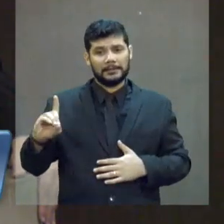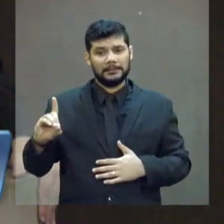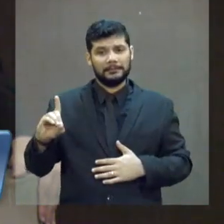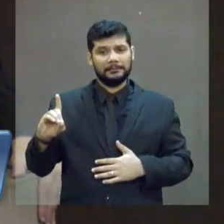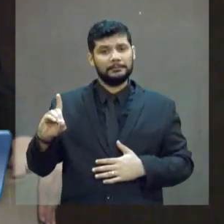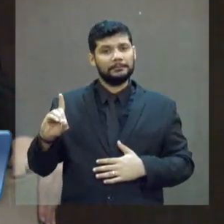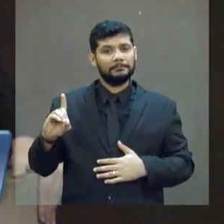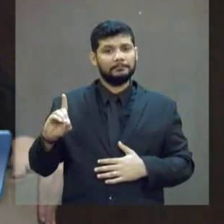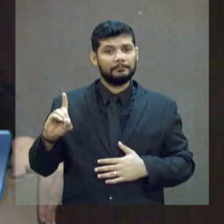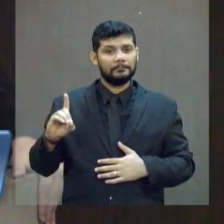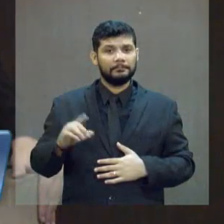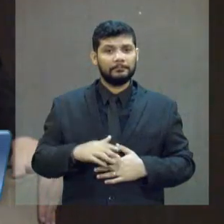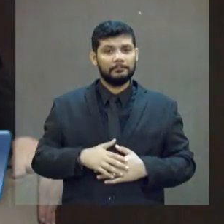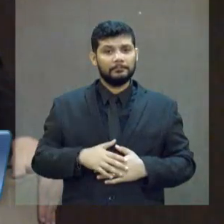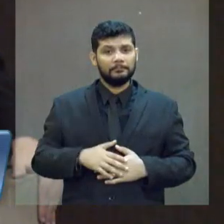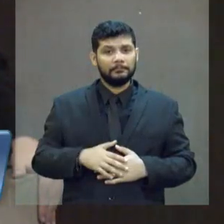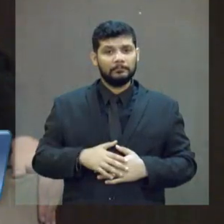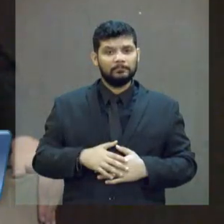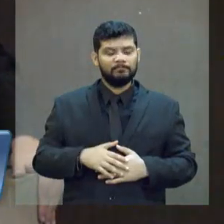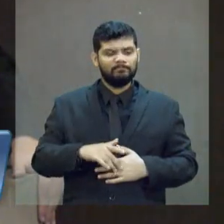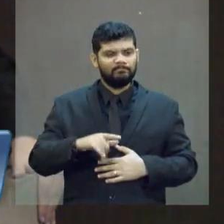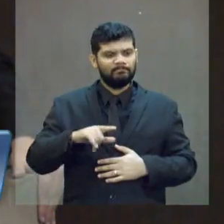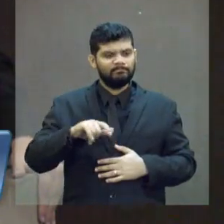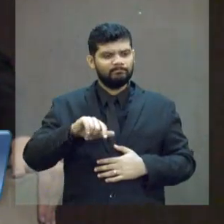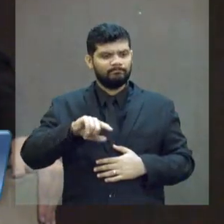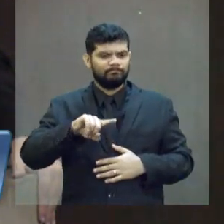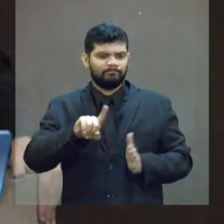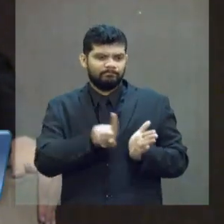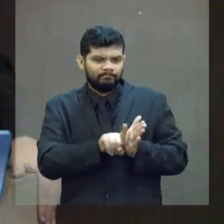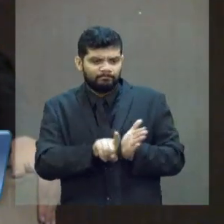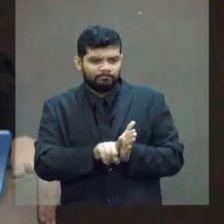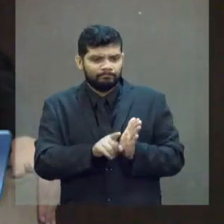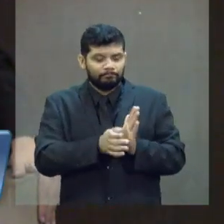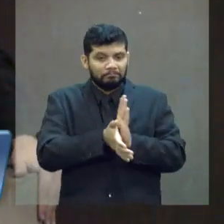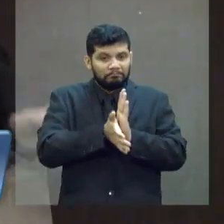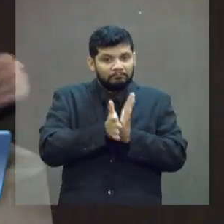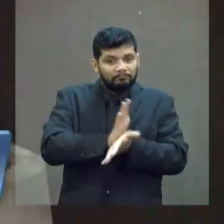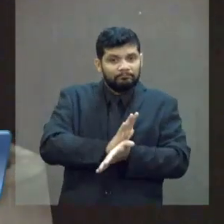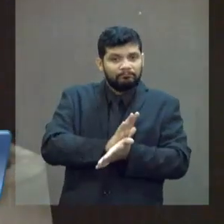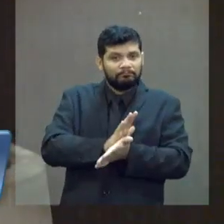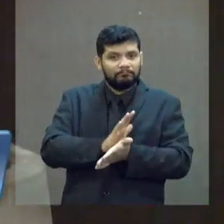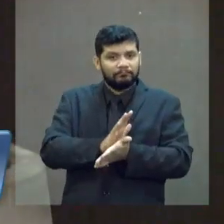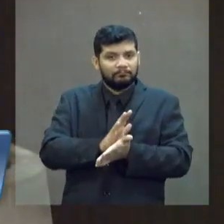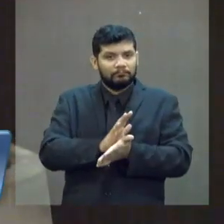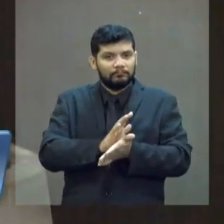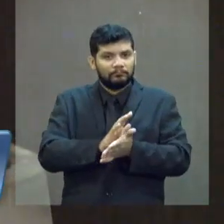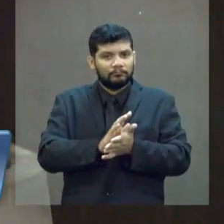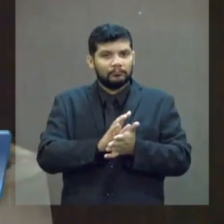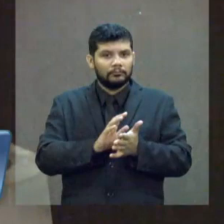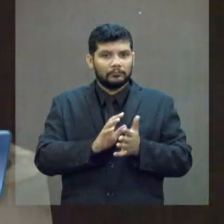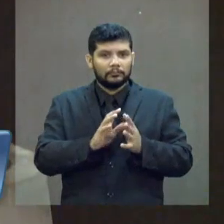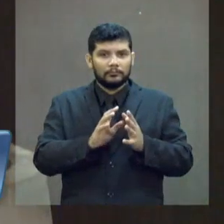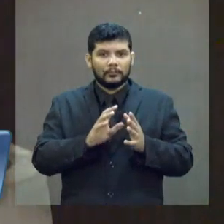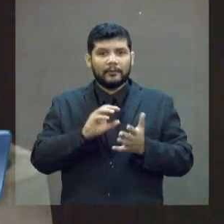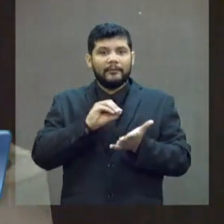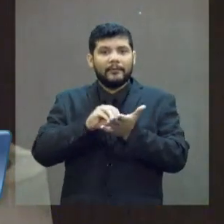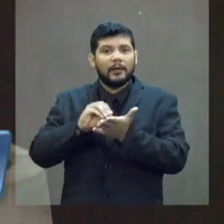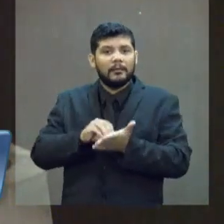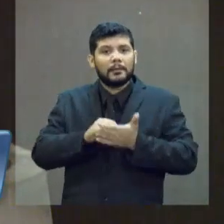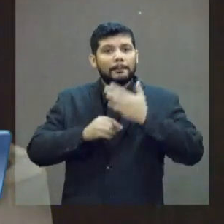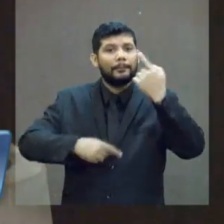a situações de negação, preconceito, discriminação, ausência de políticas